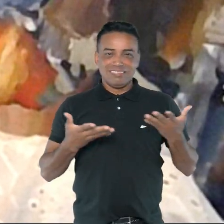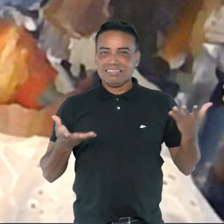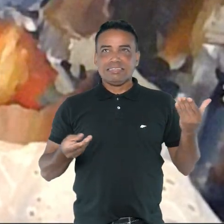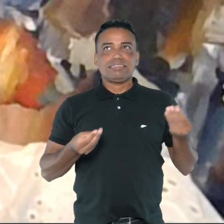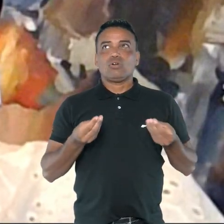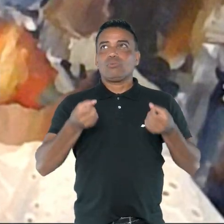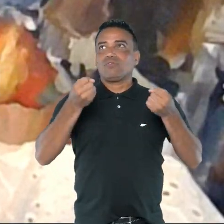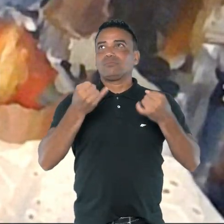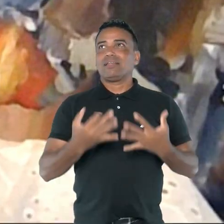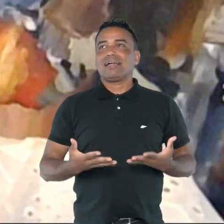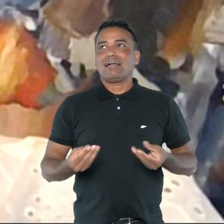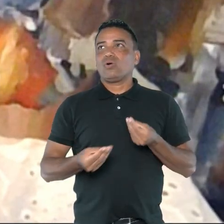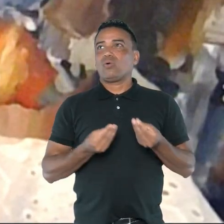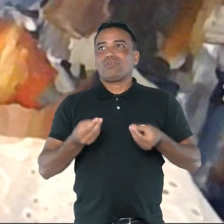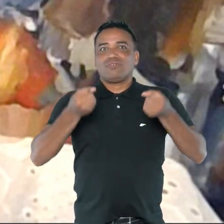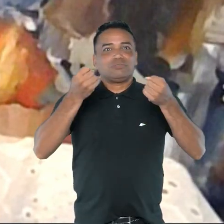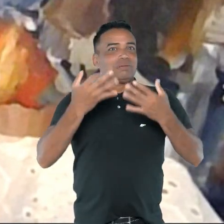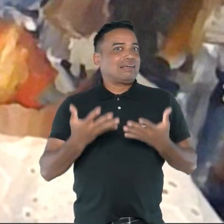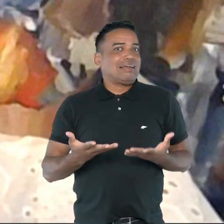não,